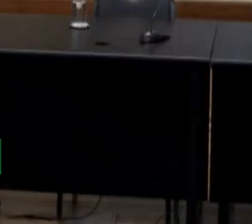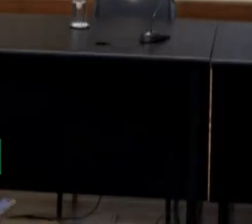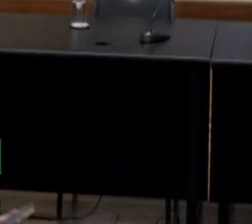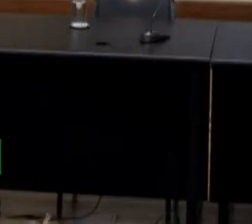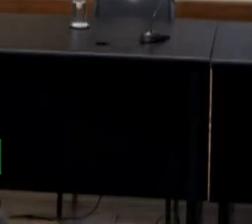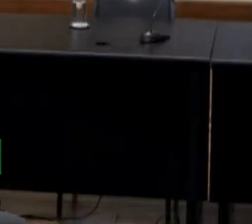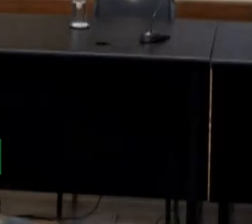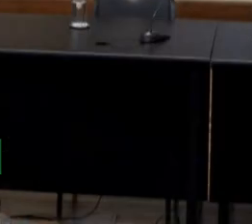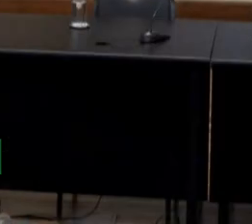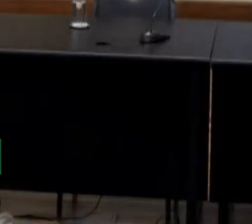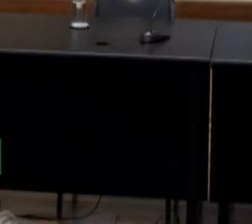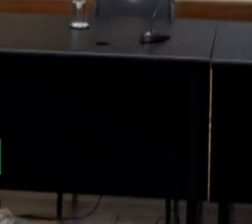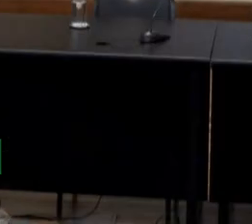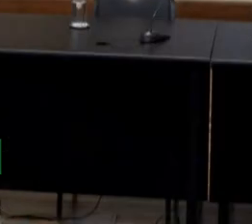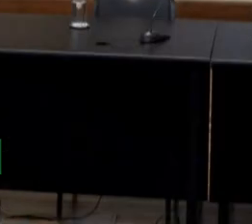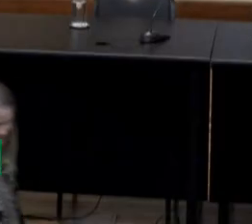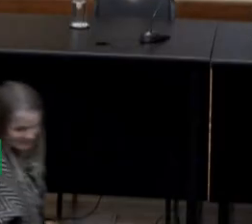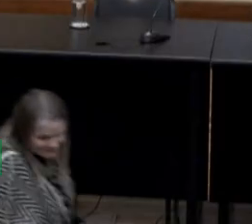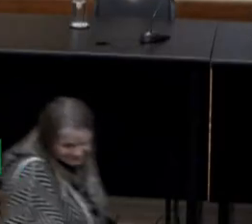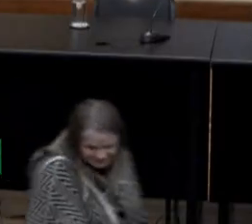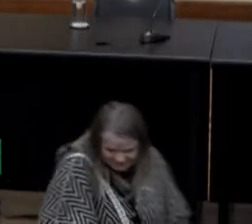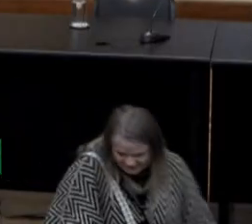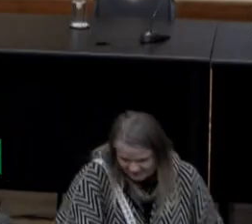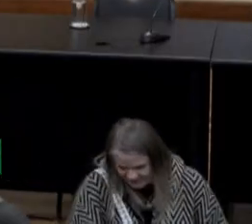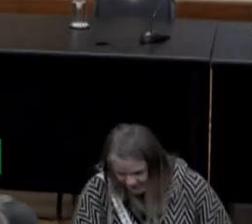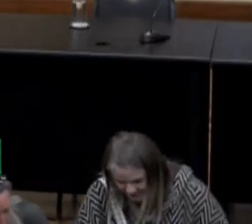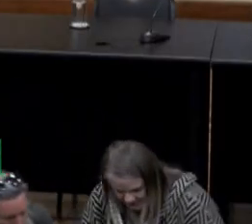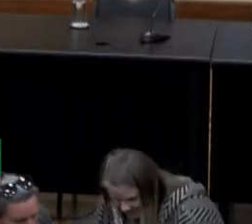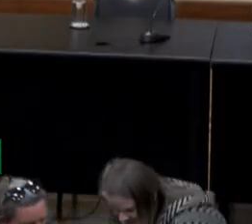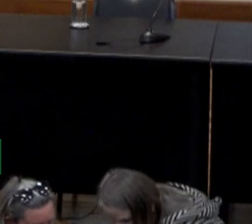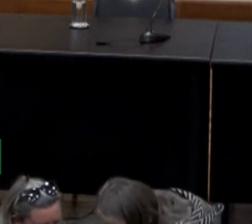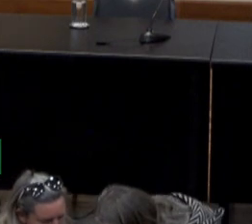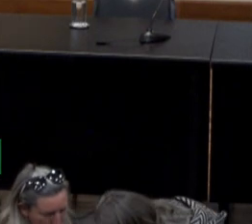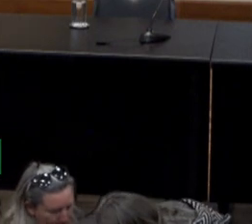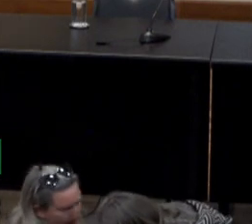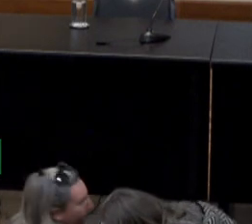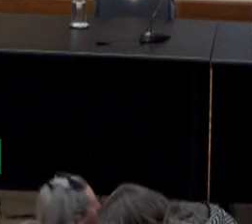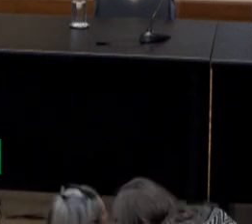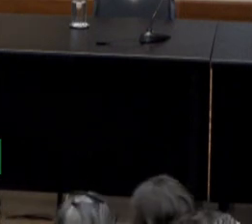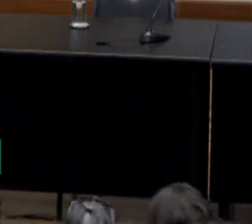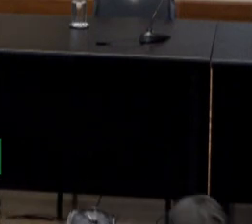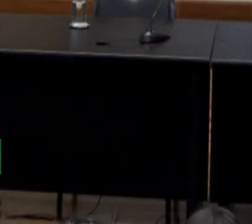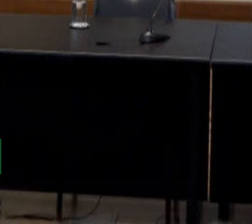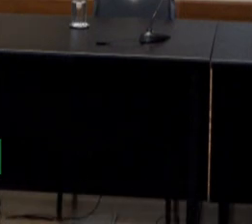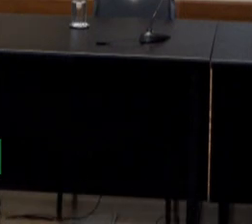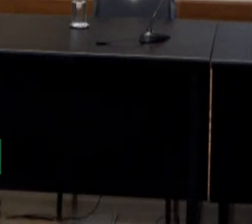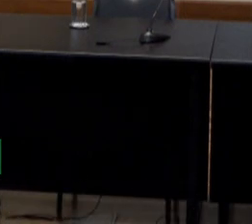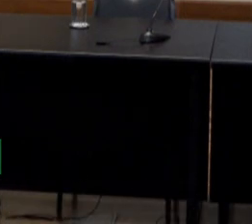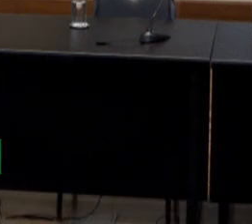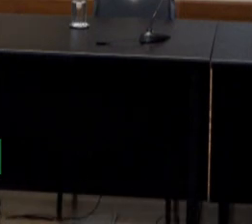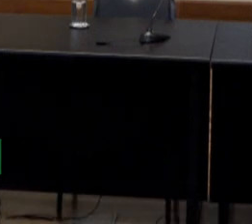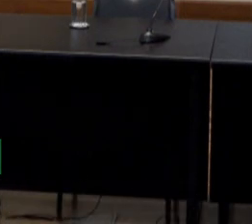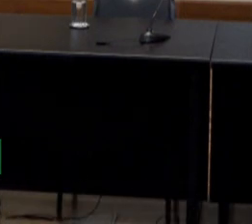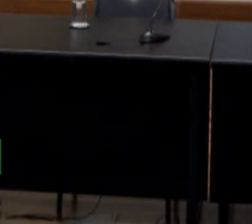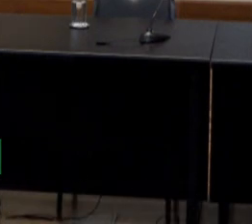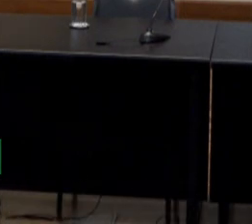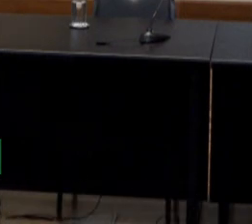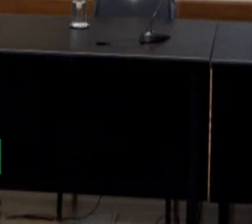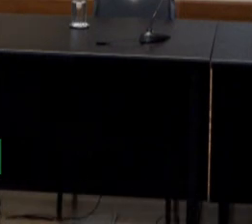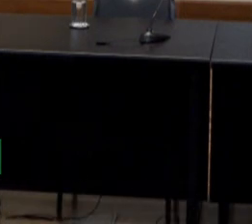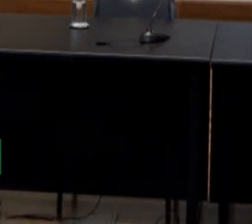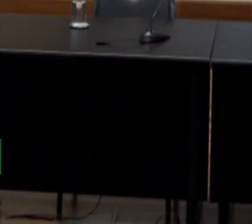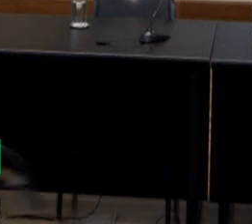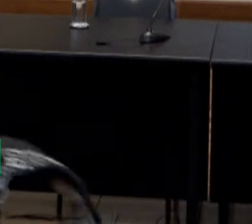A maré vai, a maré vem. A tartaruga de couro. A maré vai, a maré